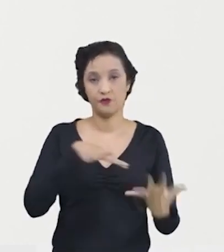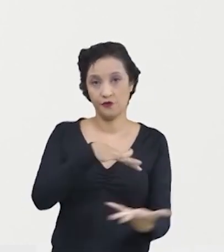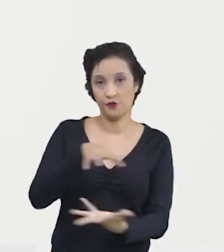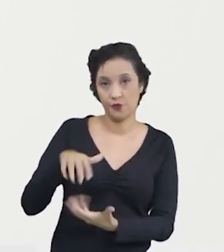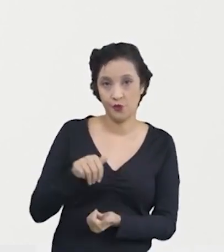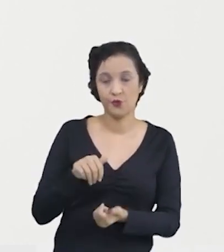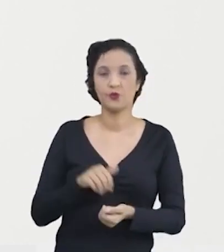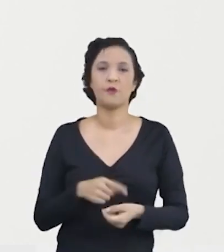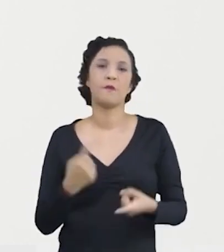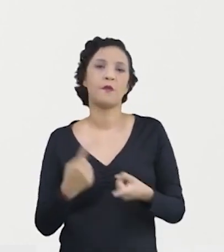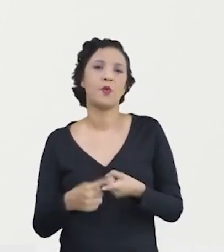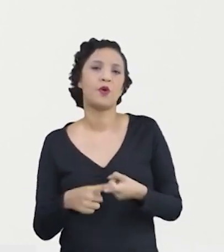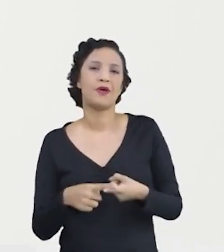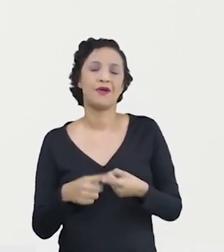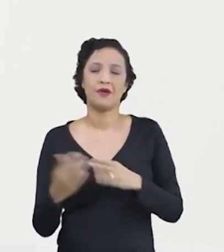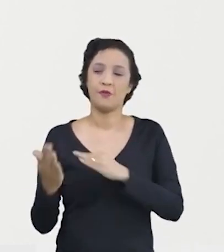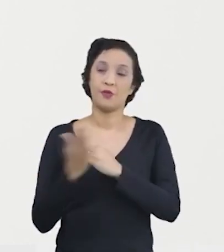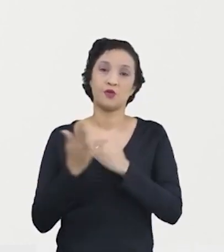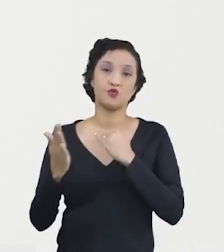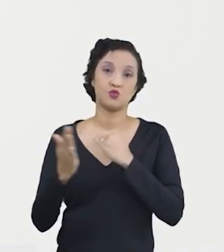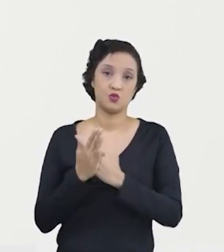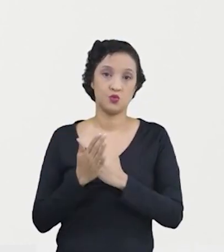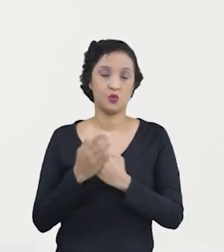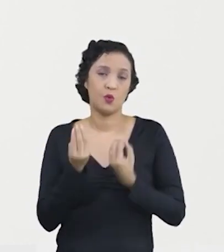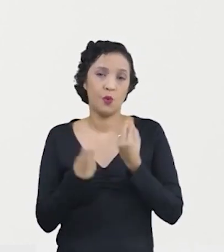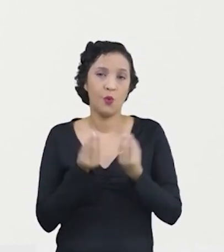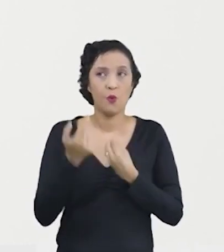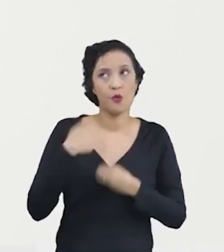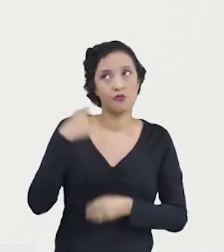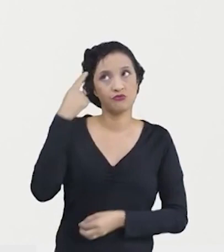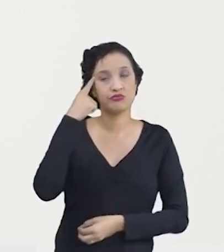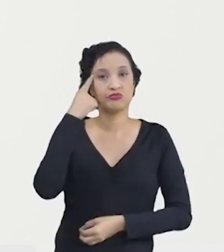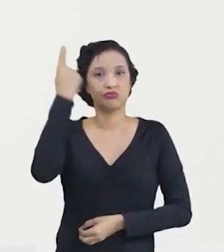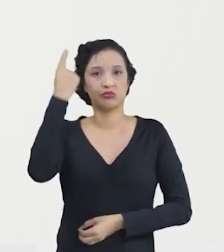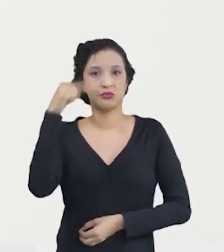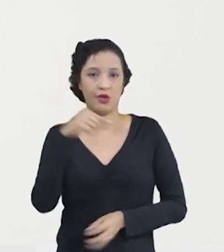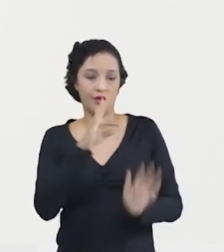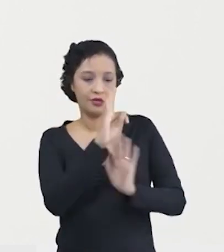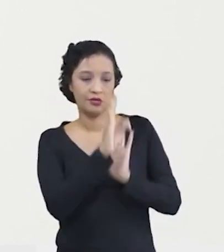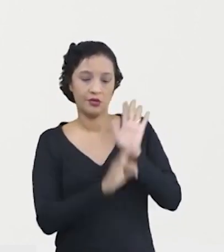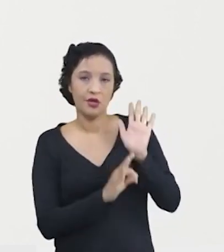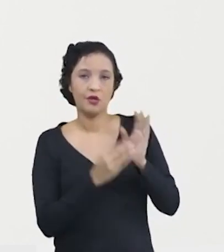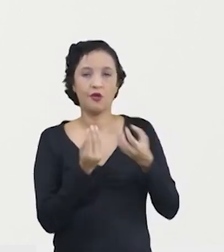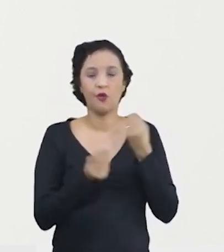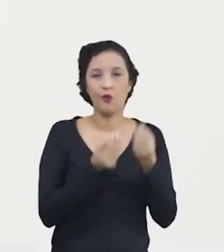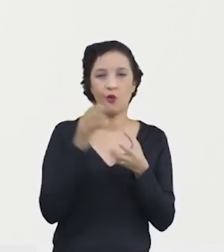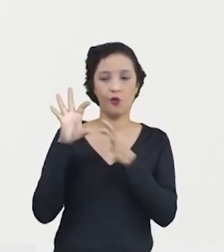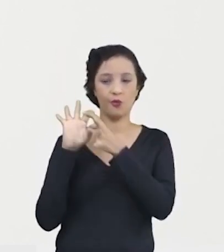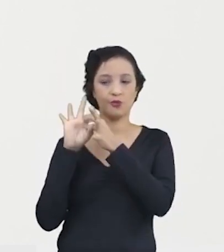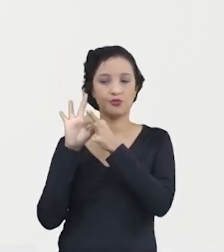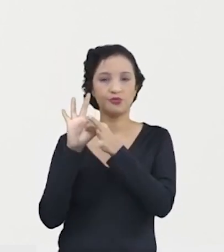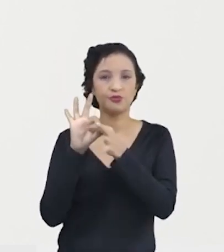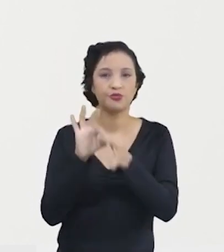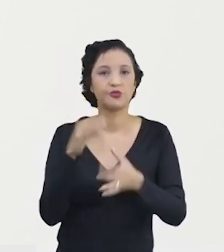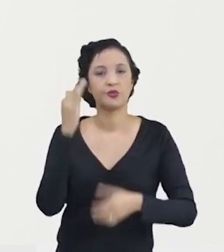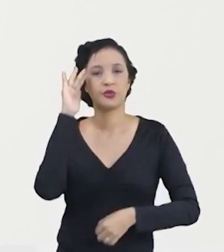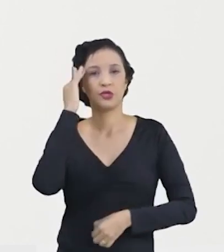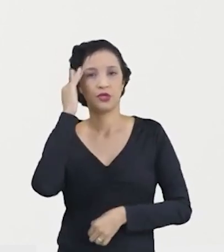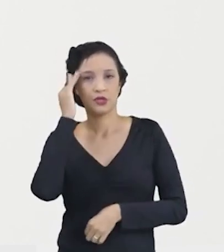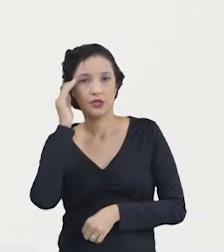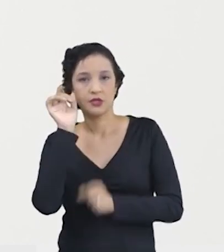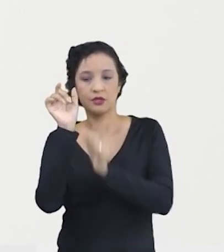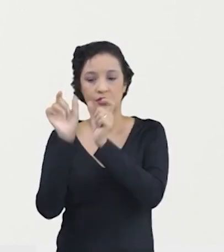me ajuda a interpretar os contextos, me ajudam a interpretar